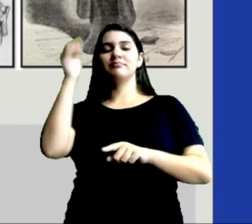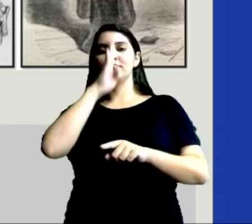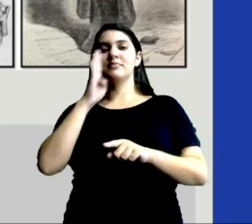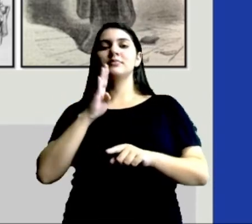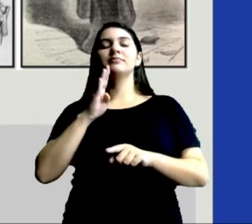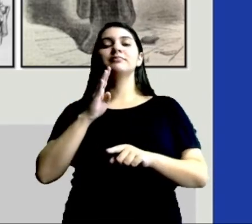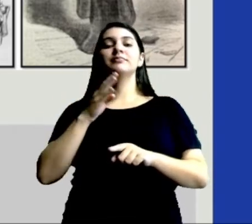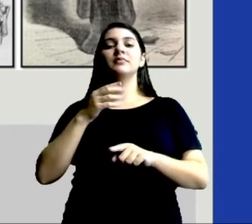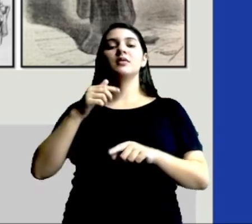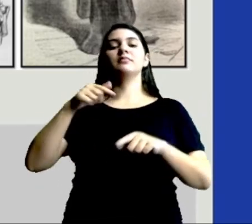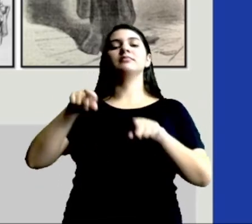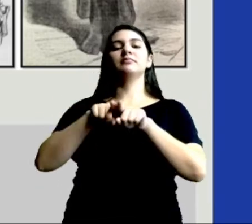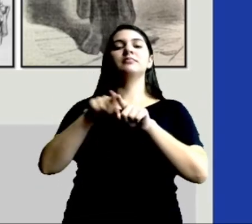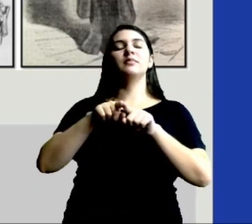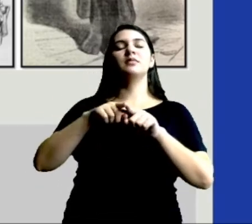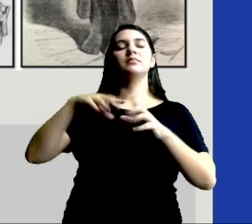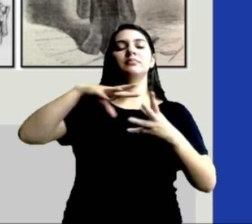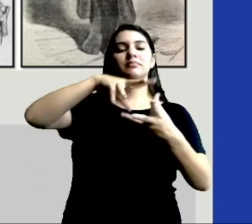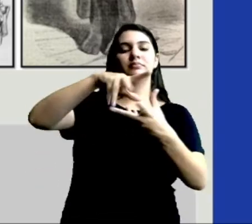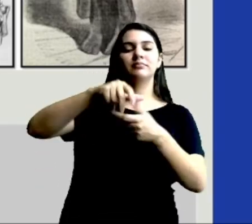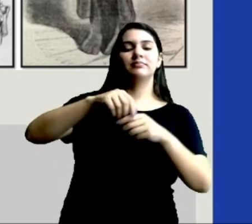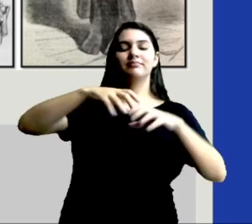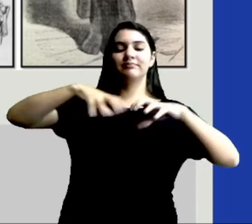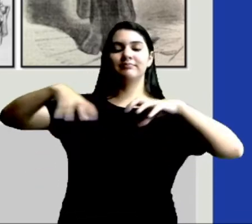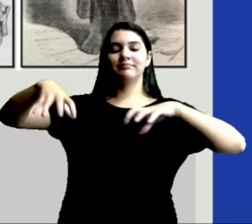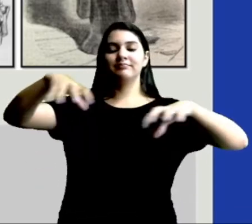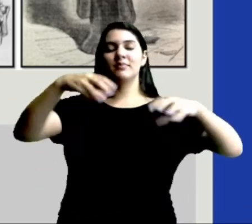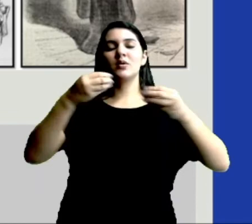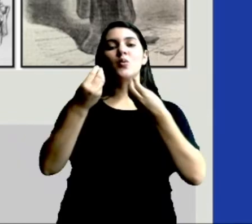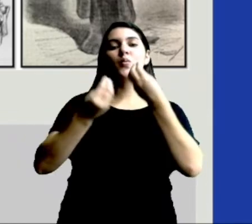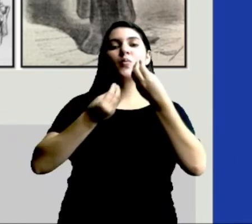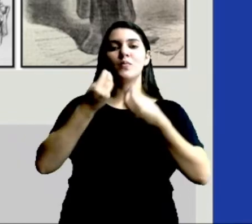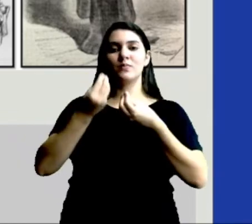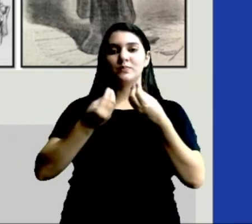pelo mundo, era essa situação que eles se encontravam.